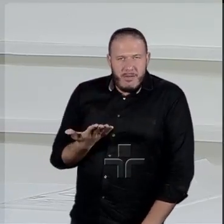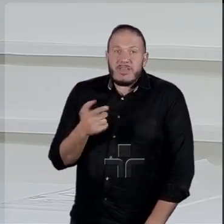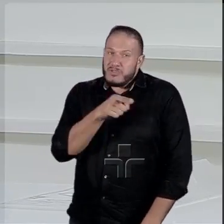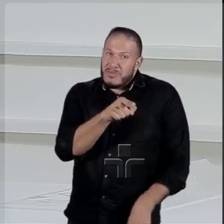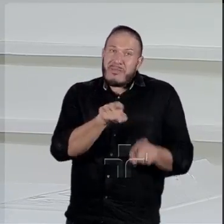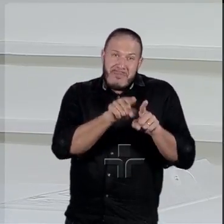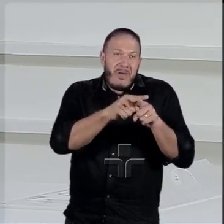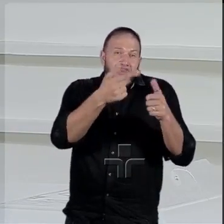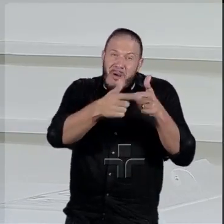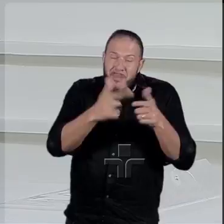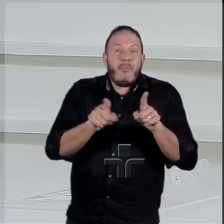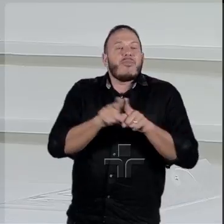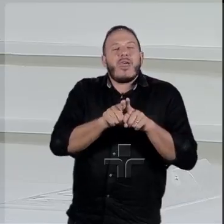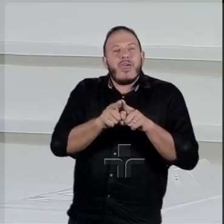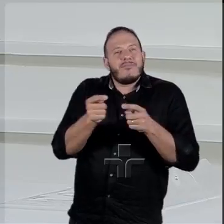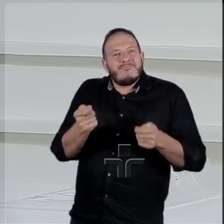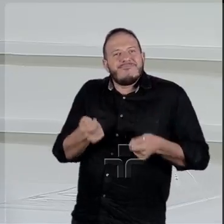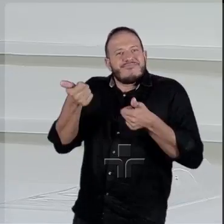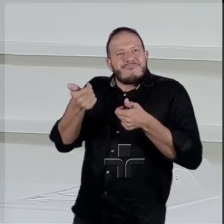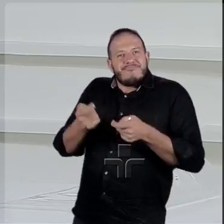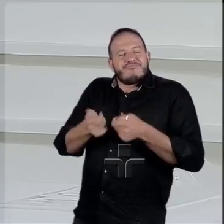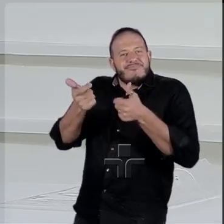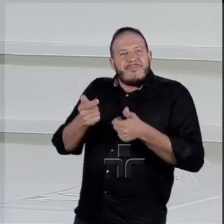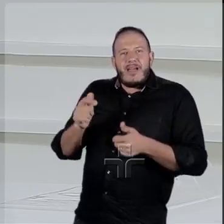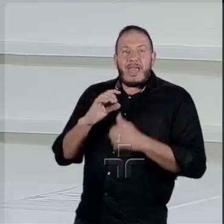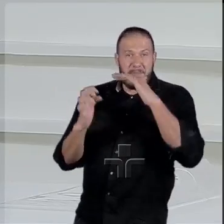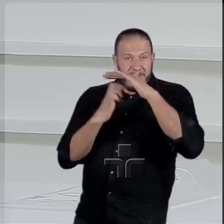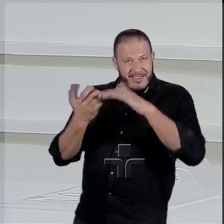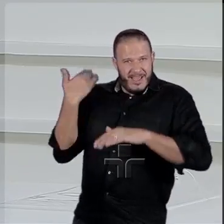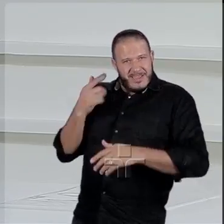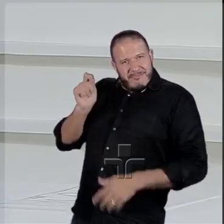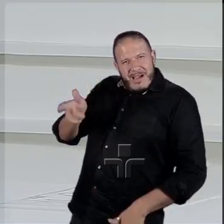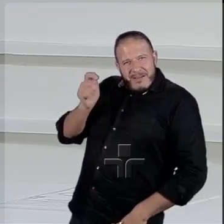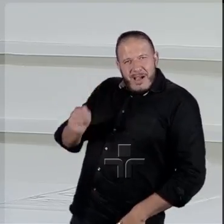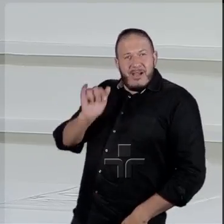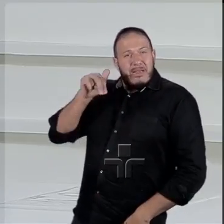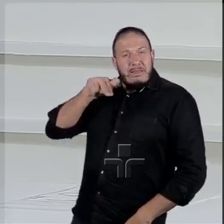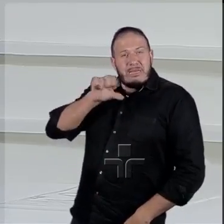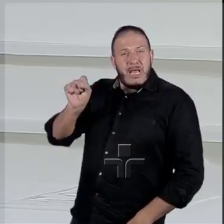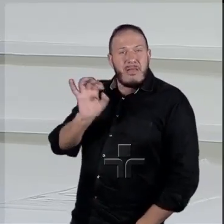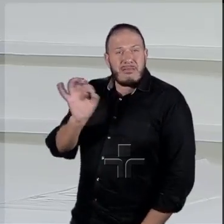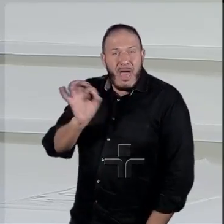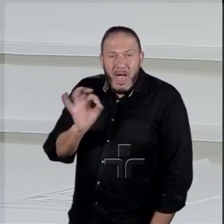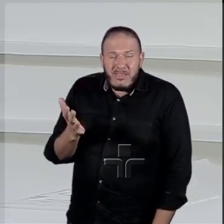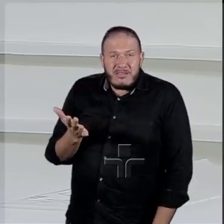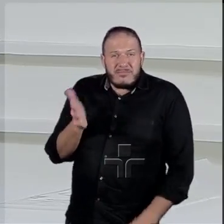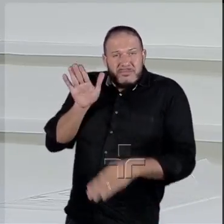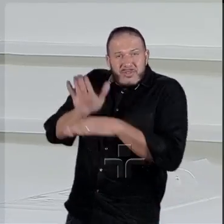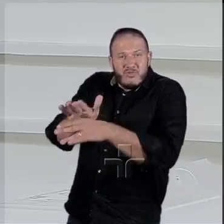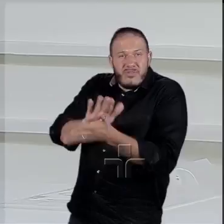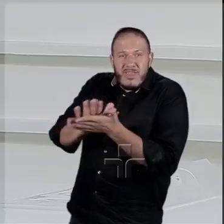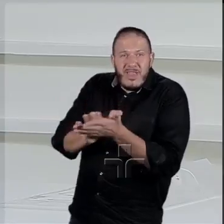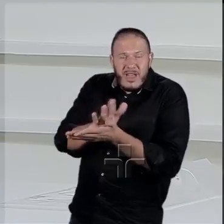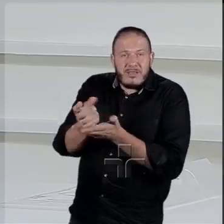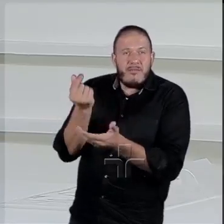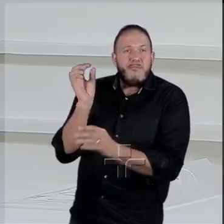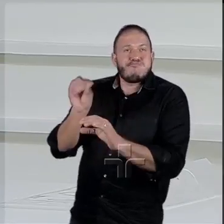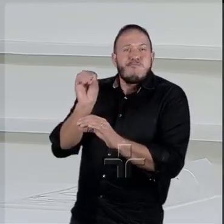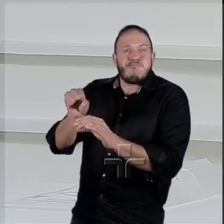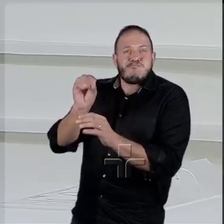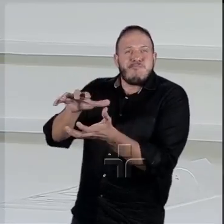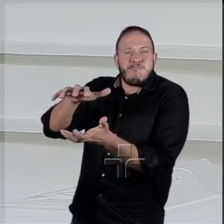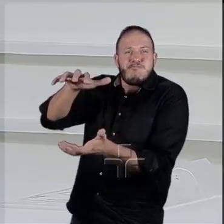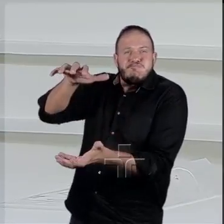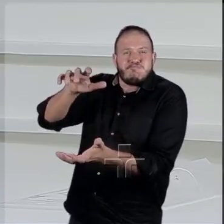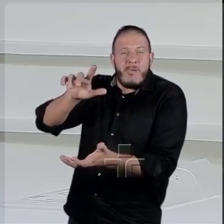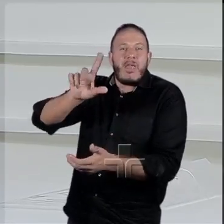a contribuição da empresa e muita gente que trabalha por conta própria acaba não contribuindo. Então, eu fico realmente